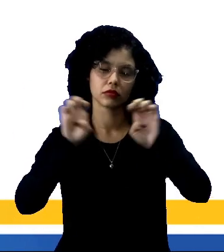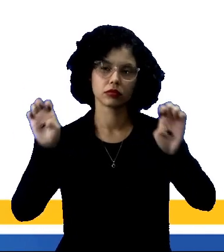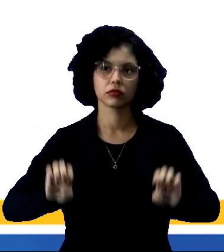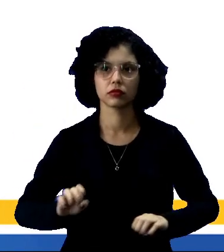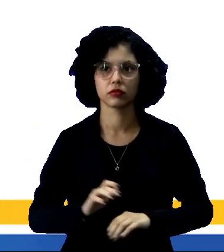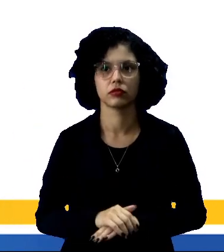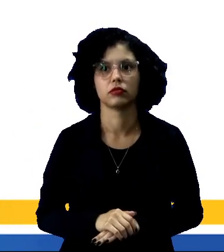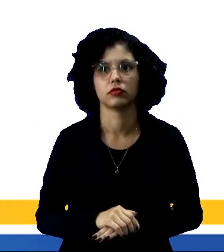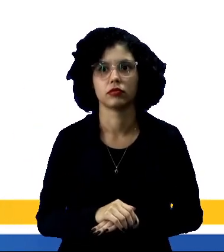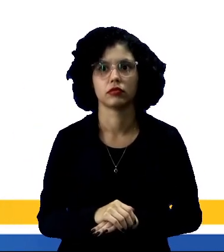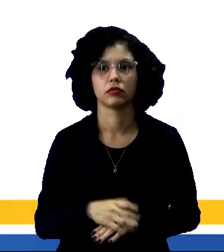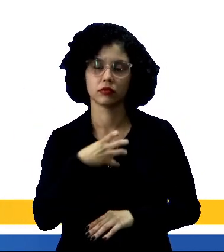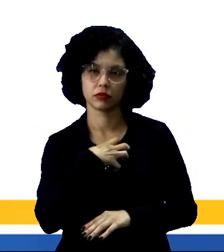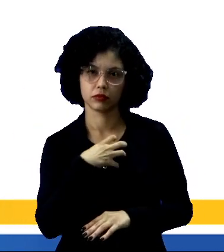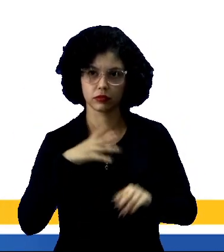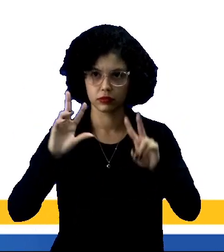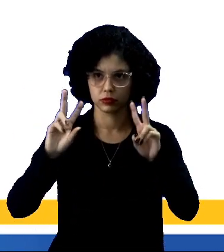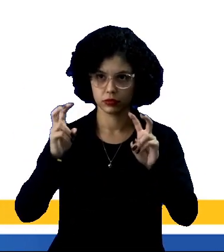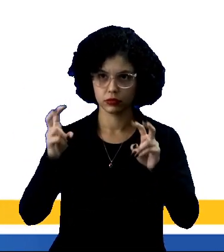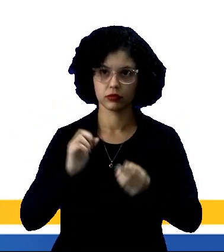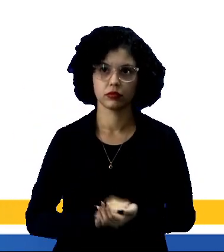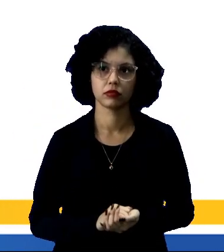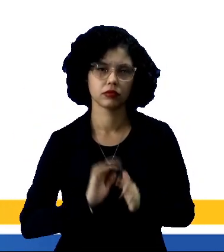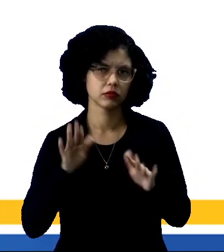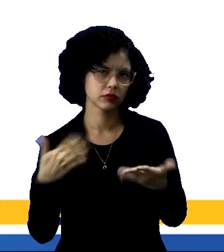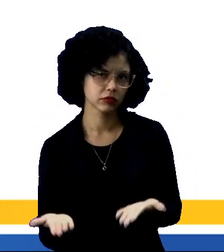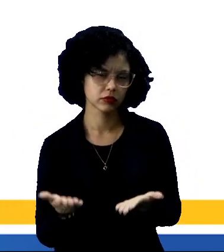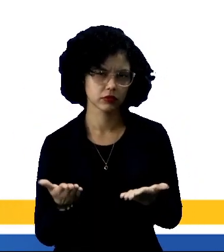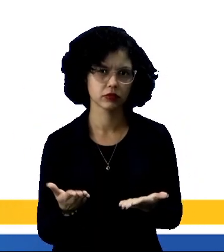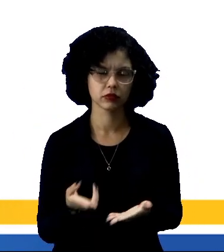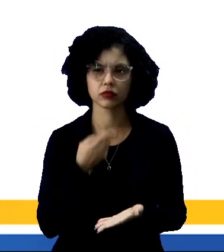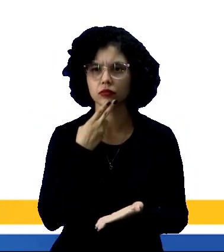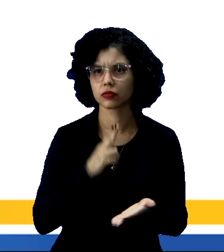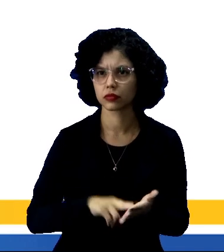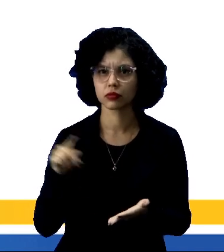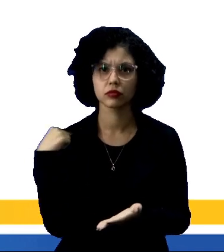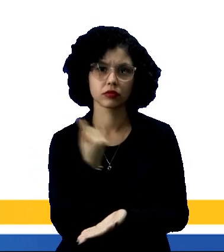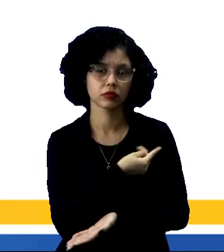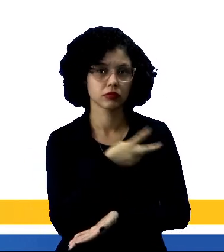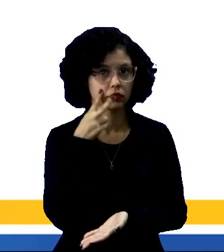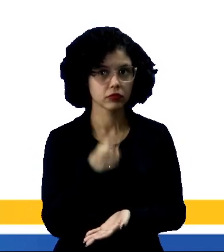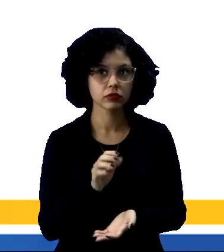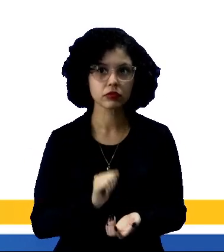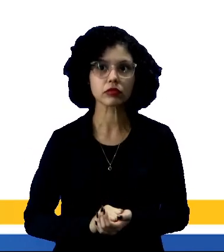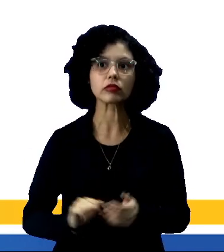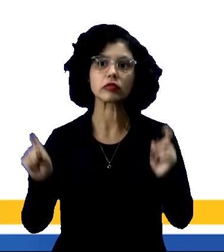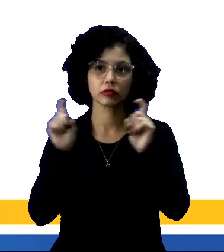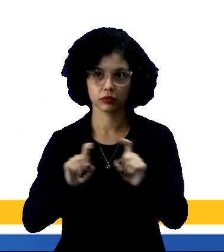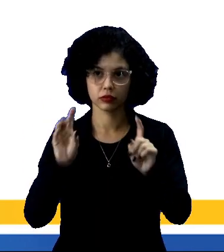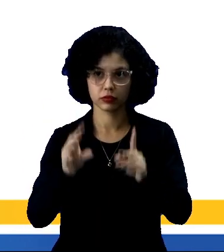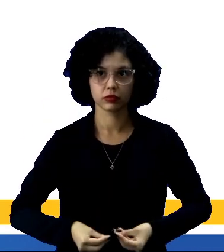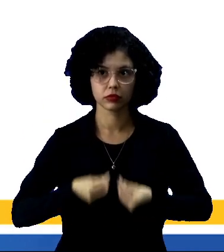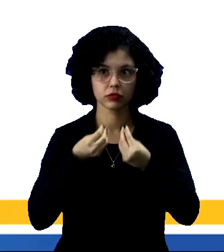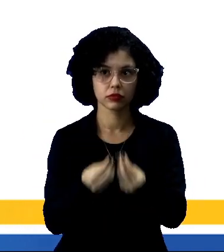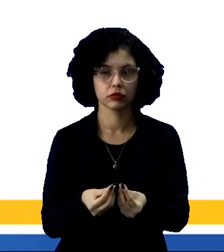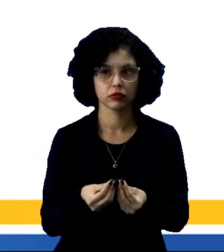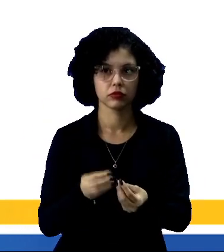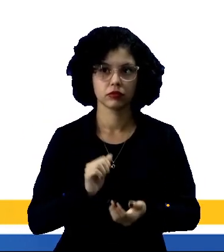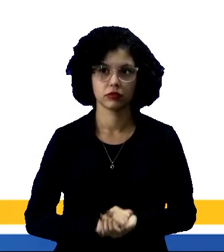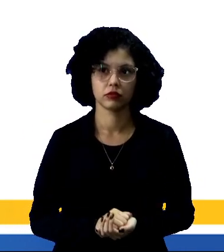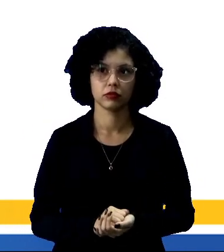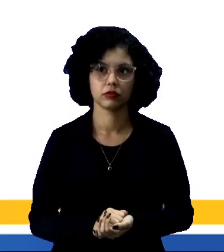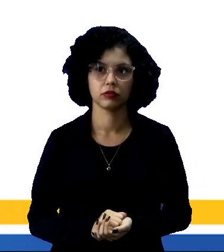estrutura? É o momento do assunto. Qual é o assunto dessa carta que nós leremos? Computador entregue com